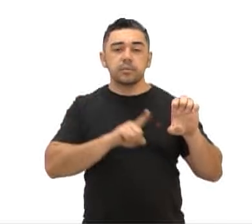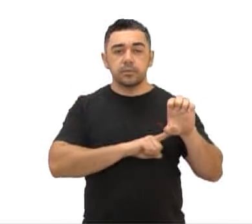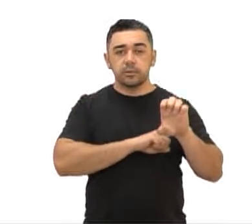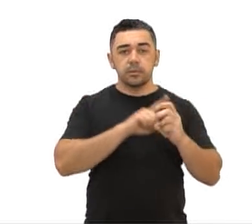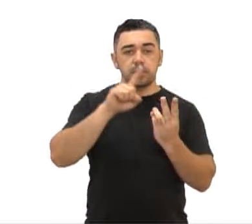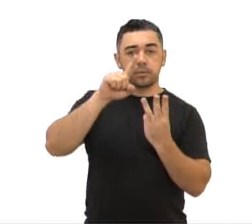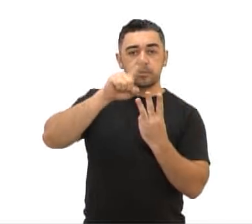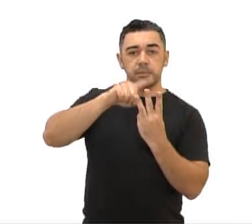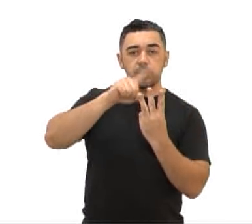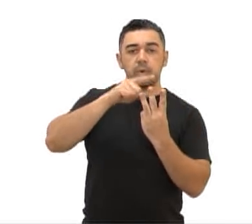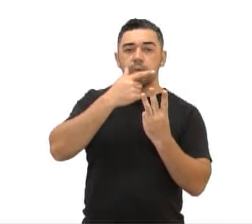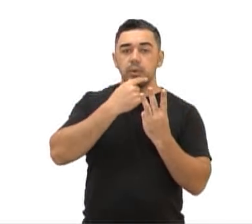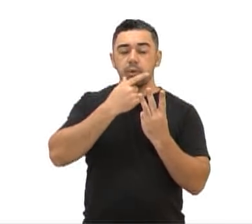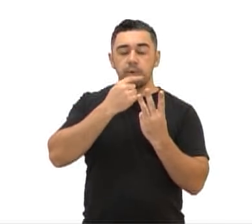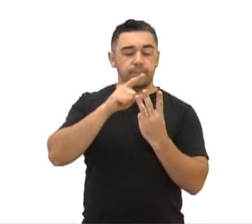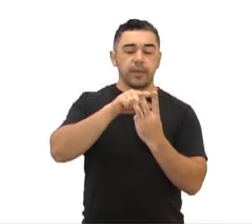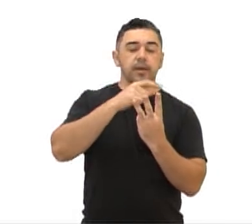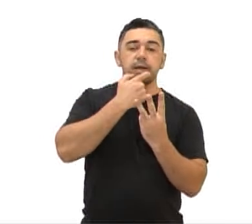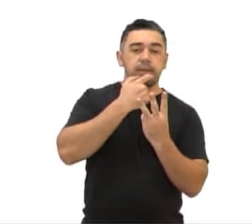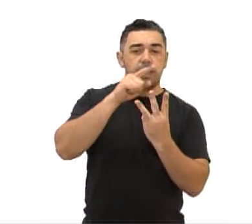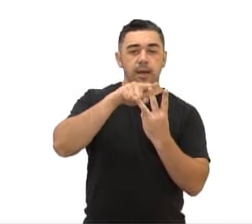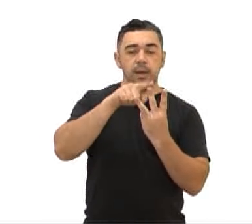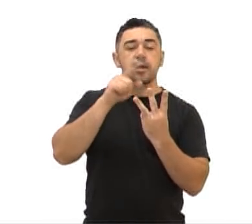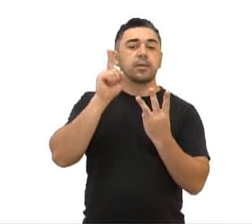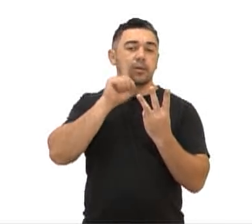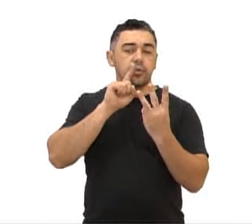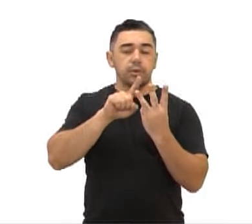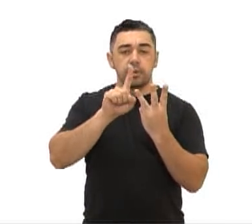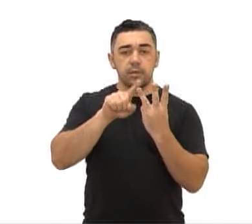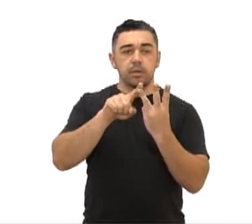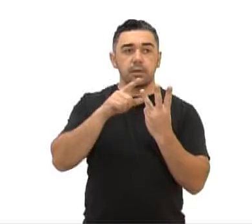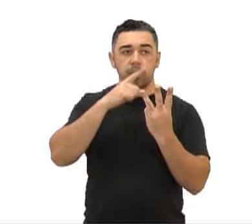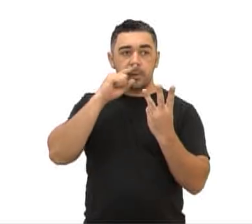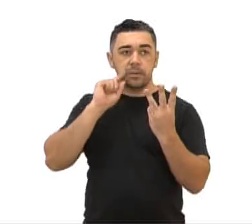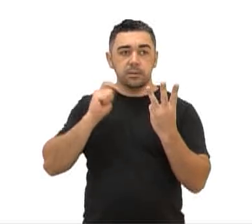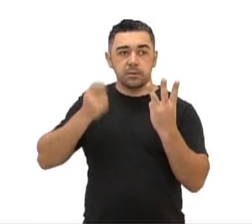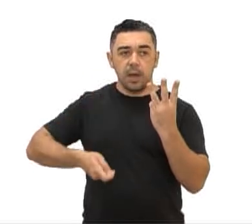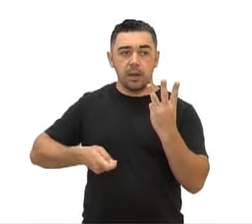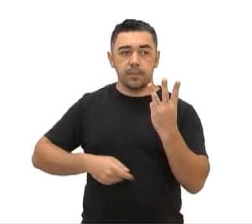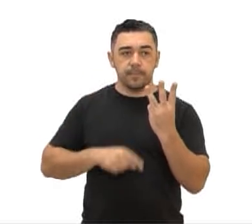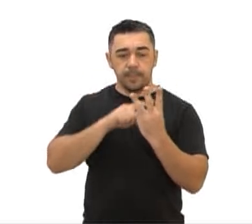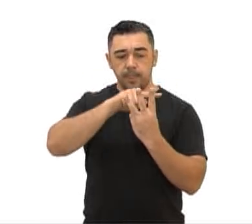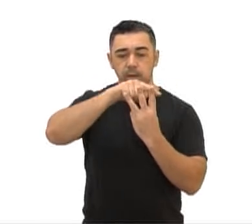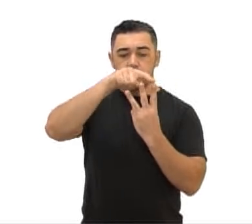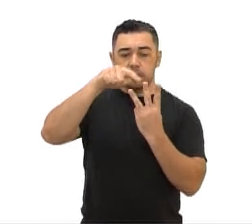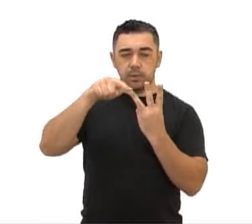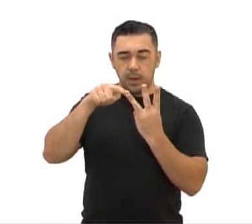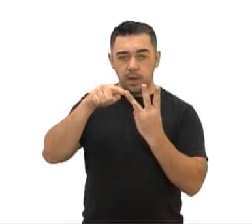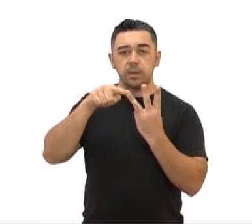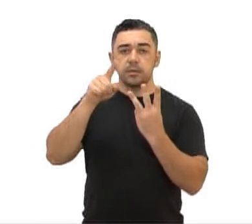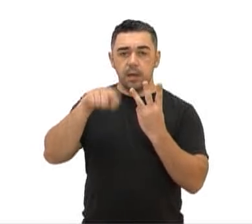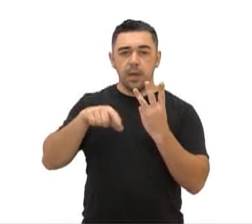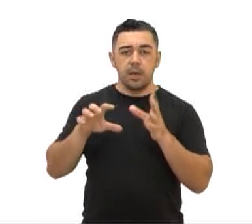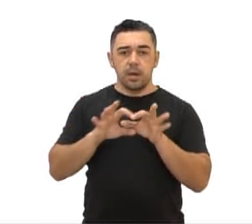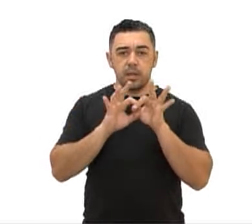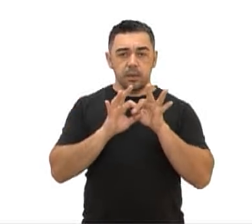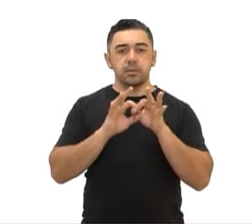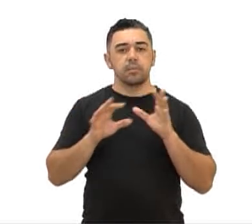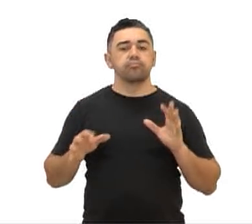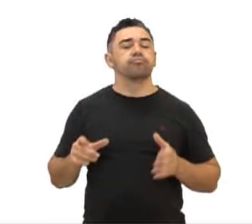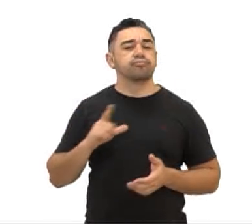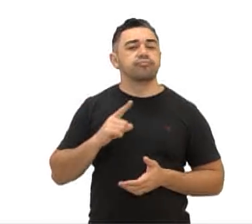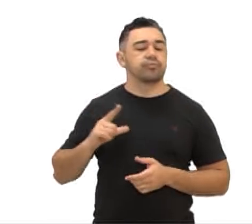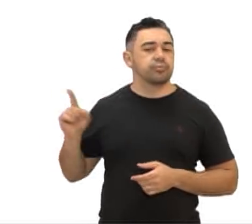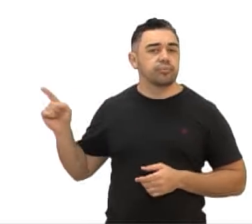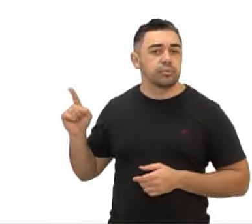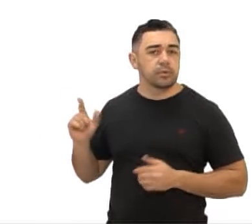centro, Franklin Roosevelt, à direita da sua imagem, Joseph Stalin. Então, os 3 grandes líderes dos aliados reunidos aí